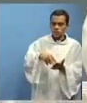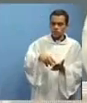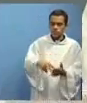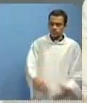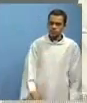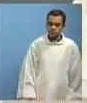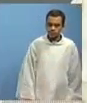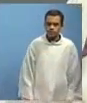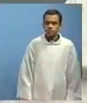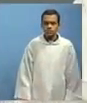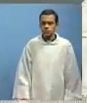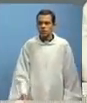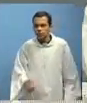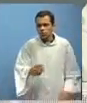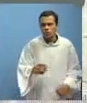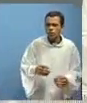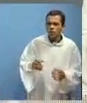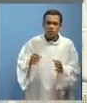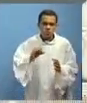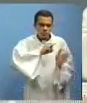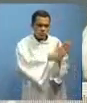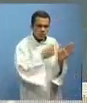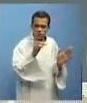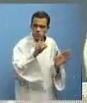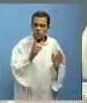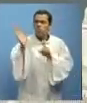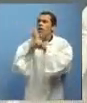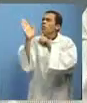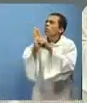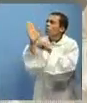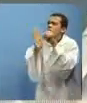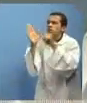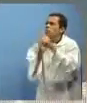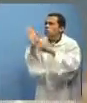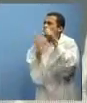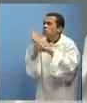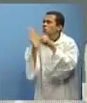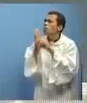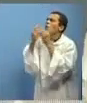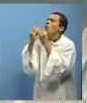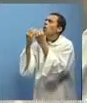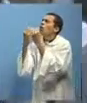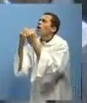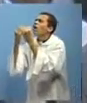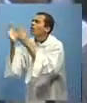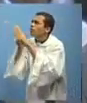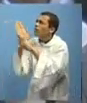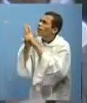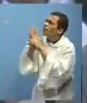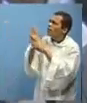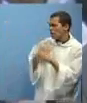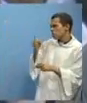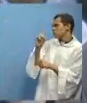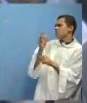abrir a bíblia no primeiro livro segundo terceiro e foi até achava um texto que dissesse o contrário e levantou ele foi porque porque a